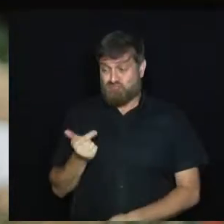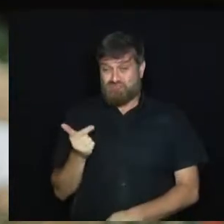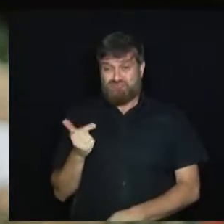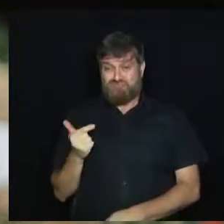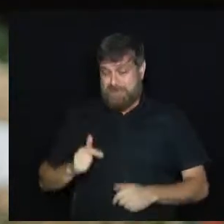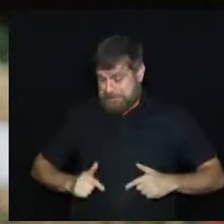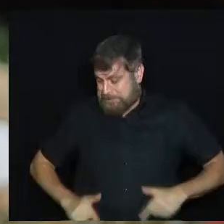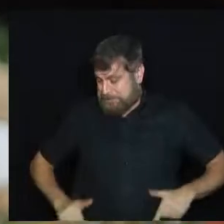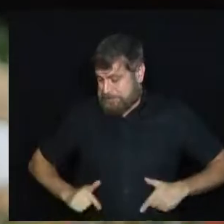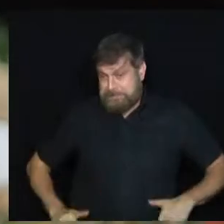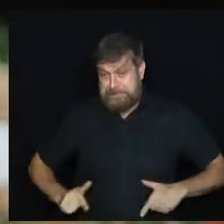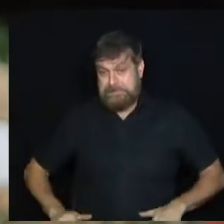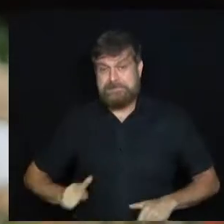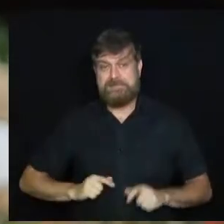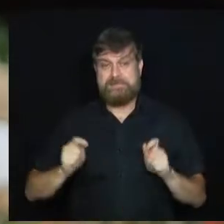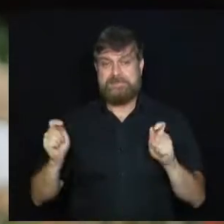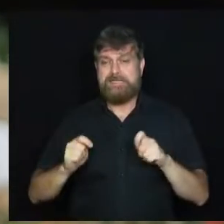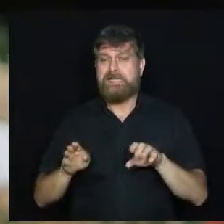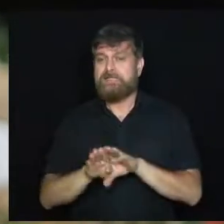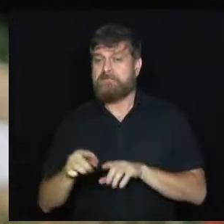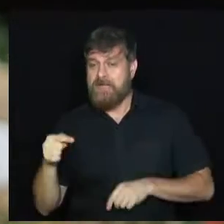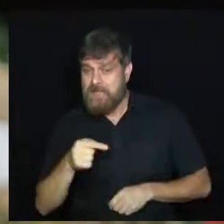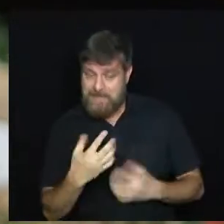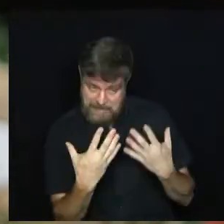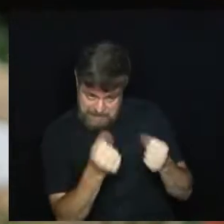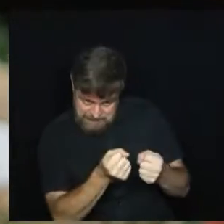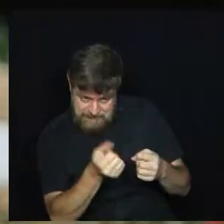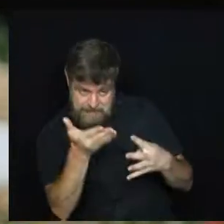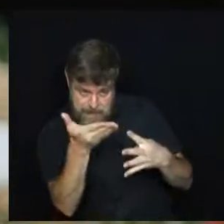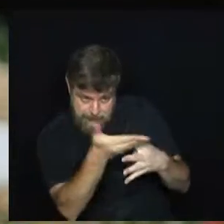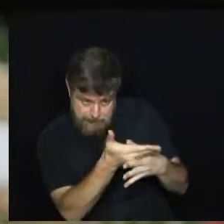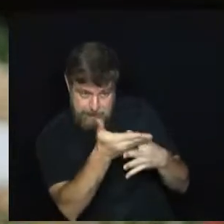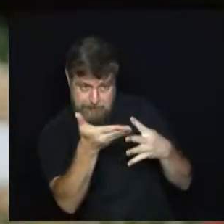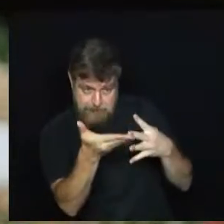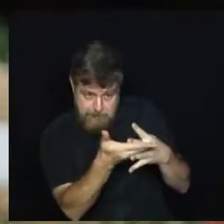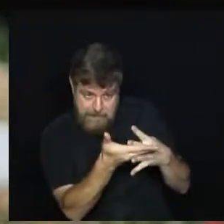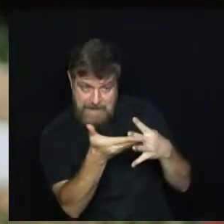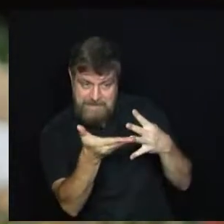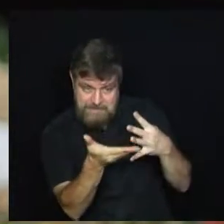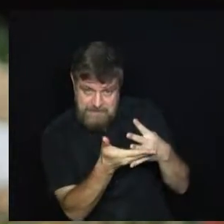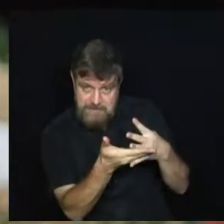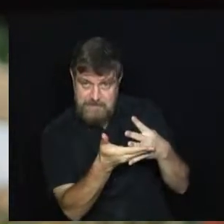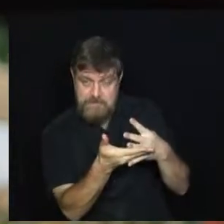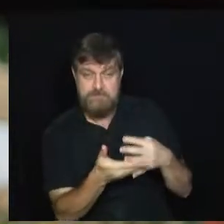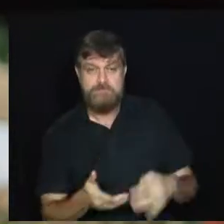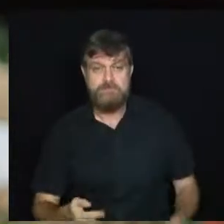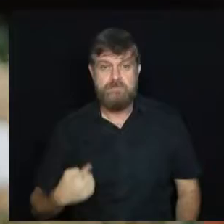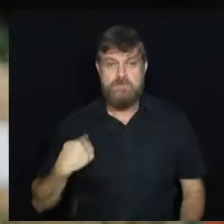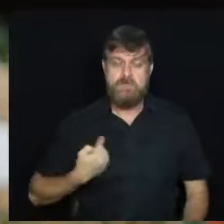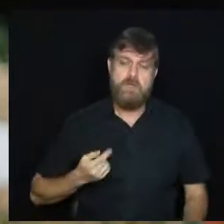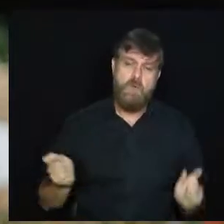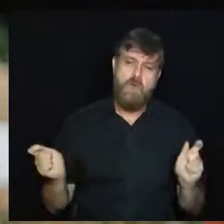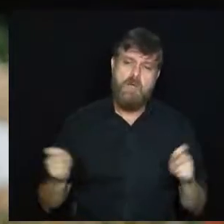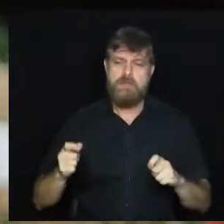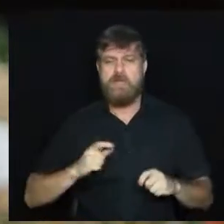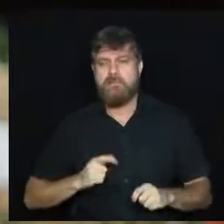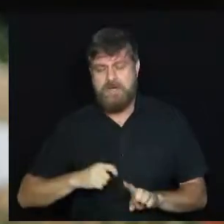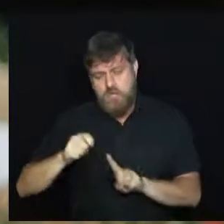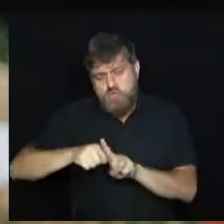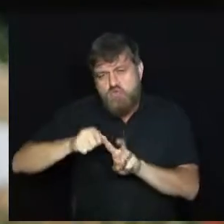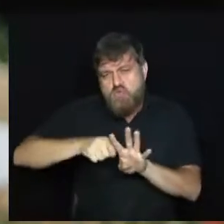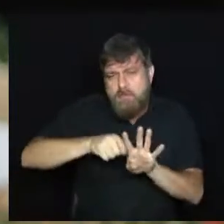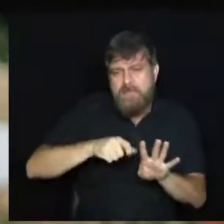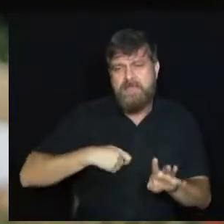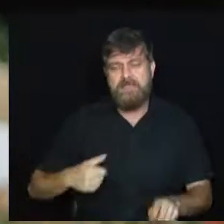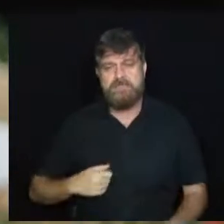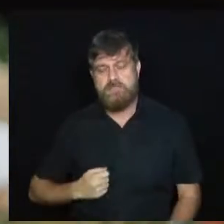momento e a contraparte aceita receber esse valor de forma parcelada. Então, eu posso parcelar mensalmente, então